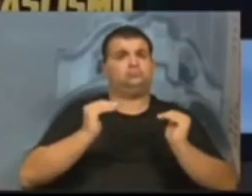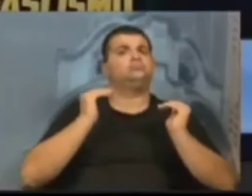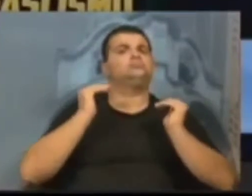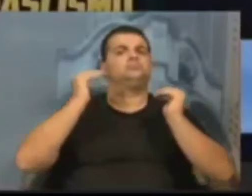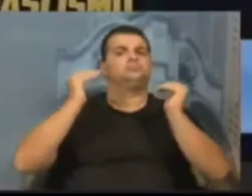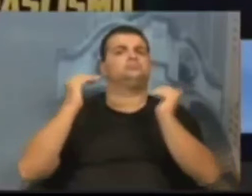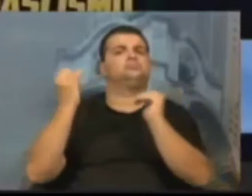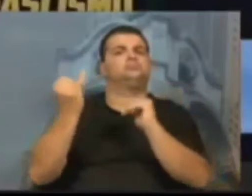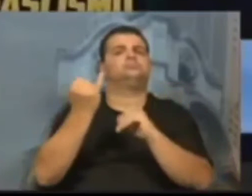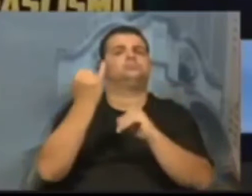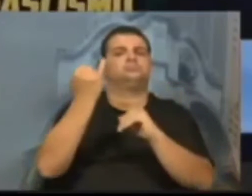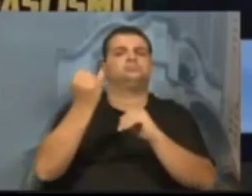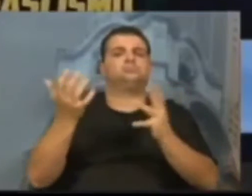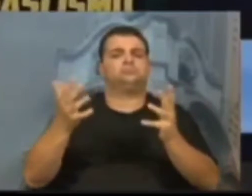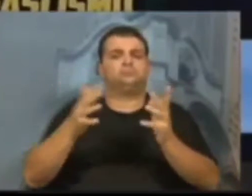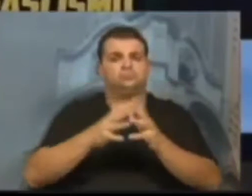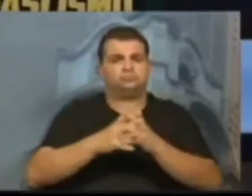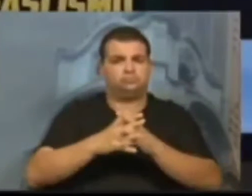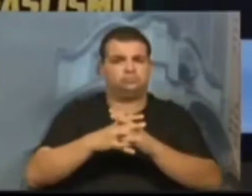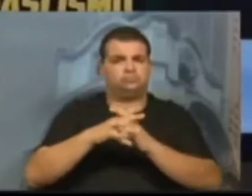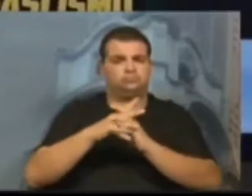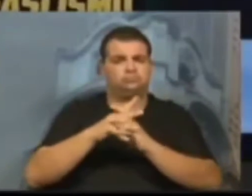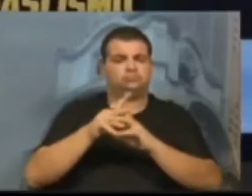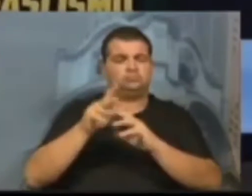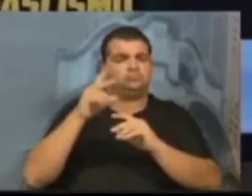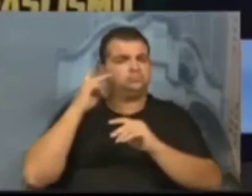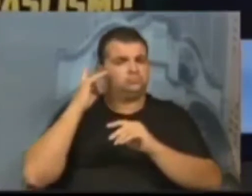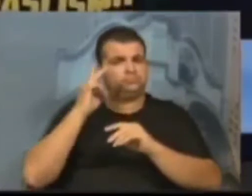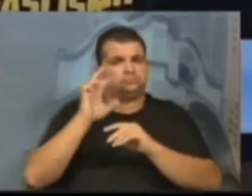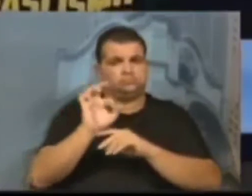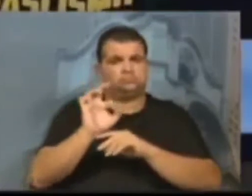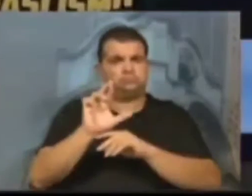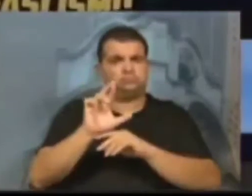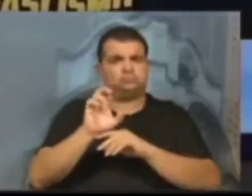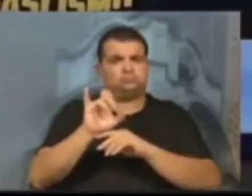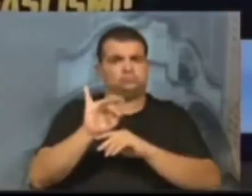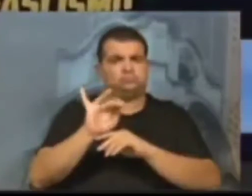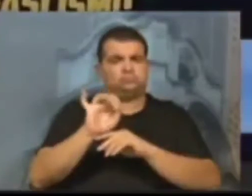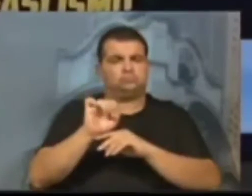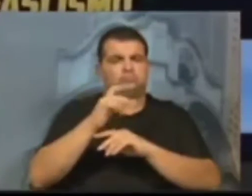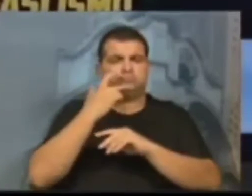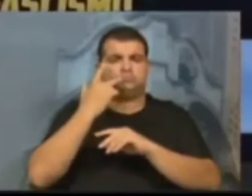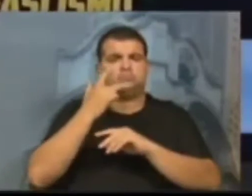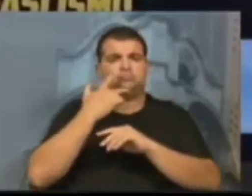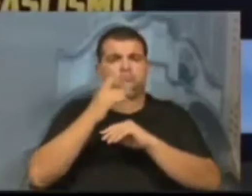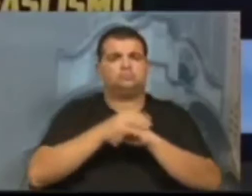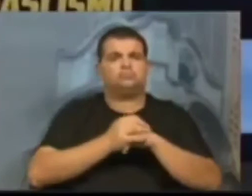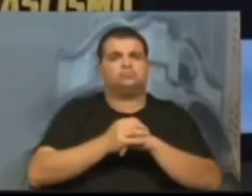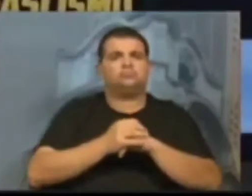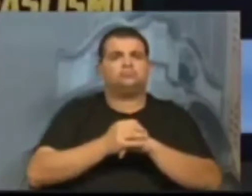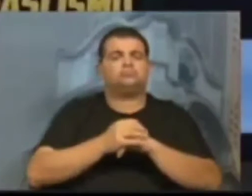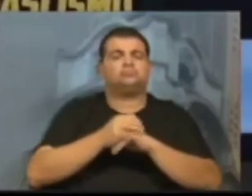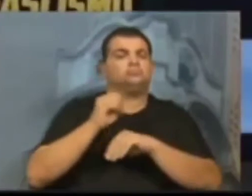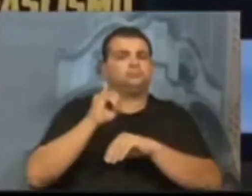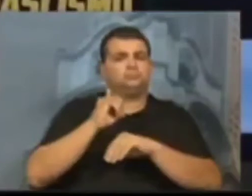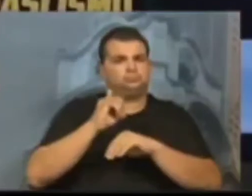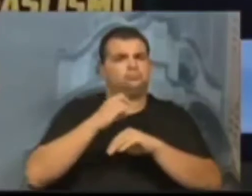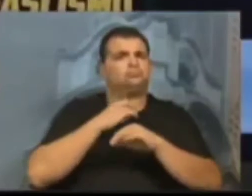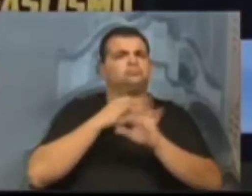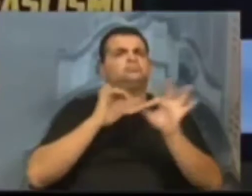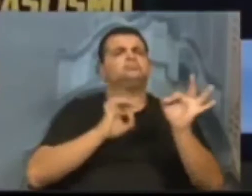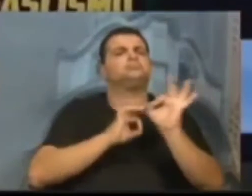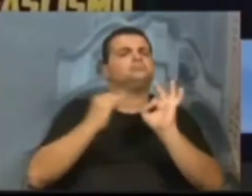e dessa importância que o vereador José Freitas traz para essa casa. Se existe um projeto relevante